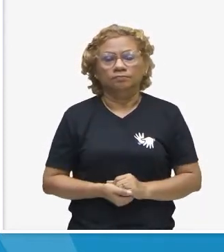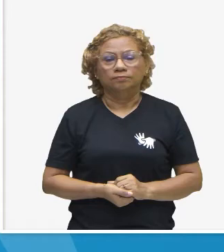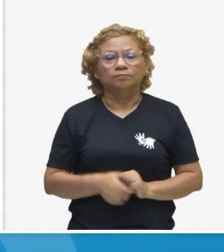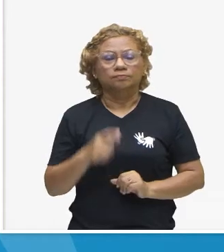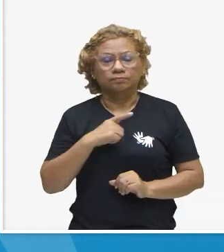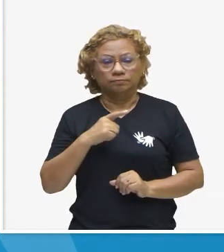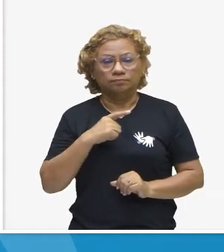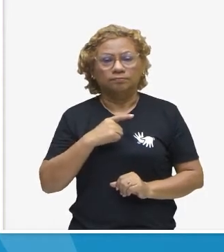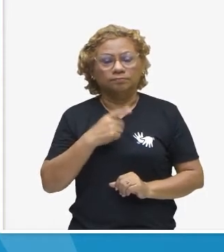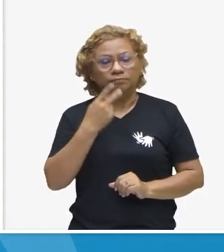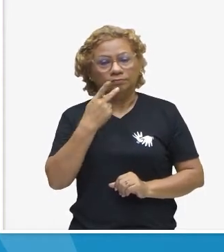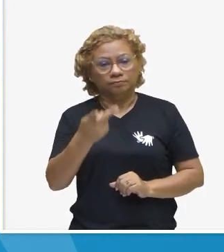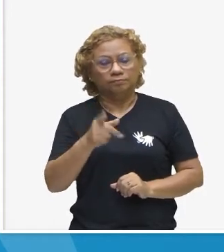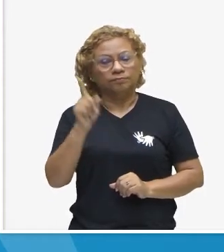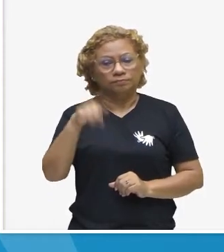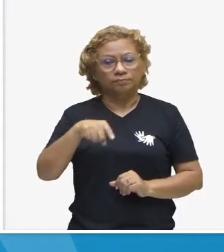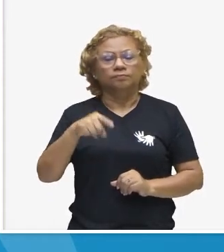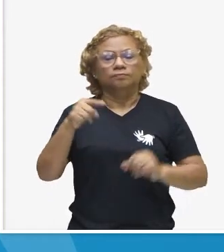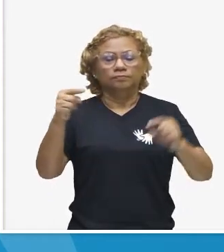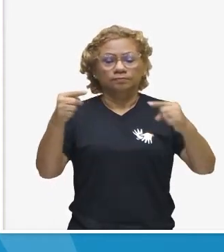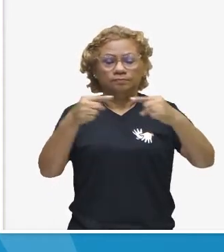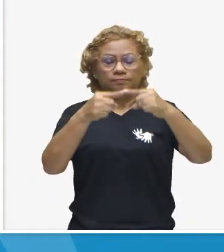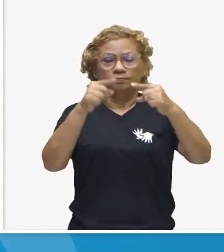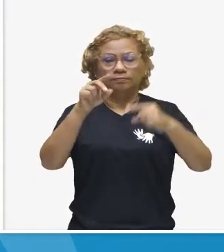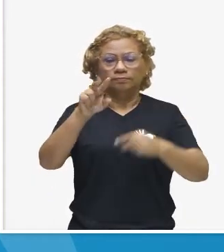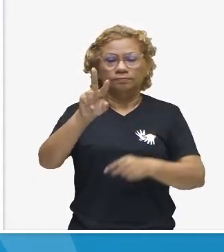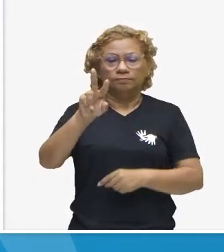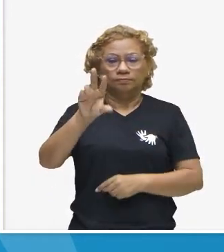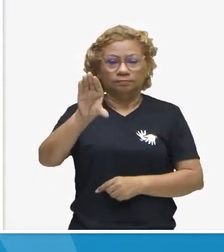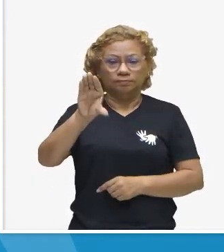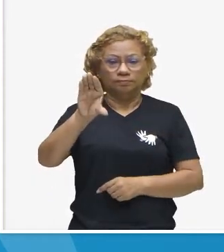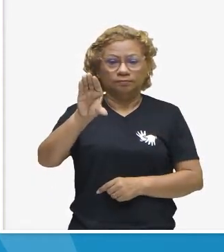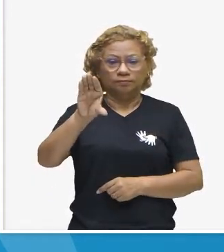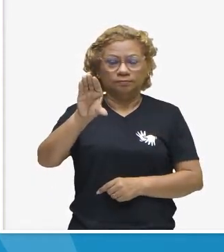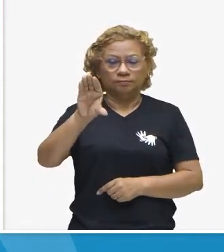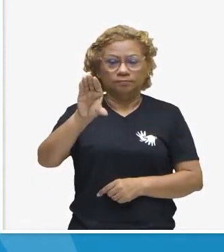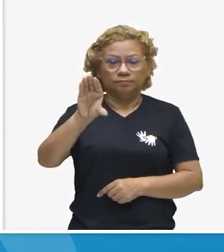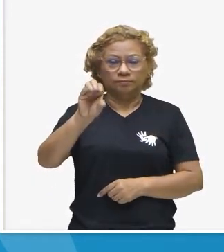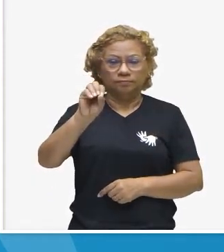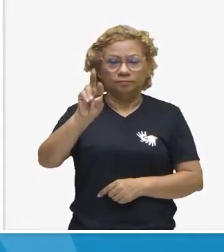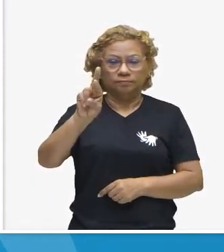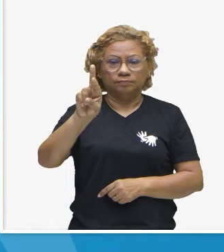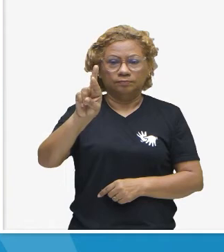Vamos mostrar esses ângulos de uma forma melhor para vocês compreenderem.